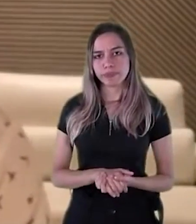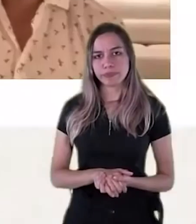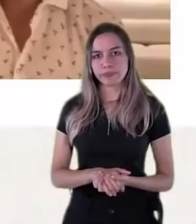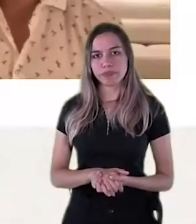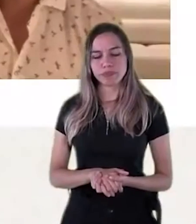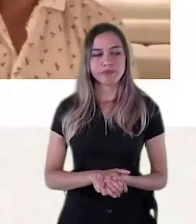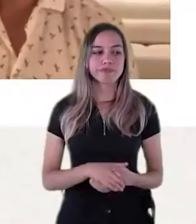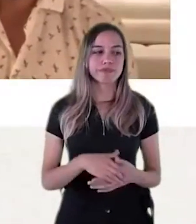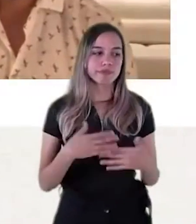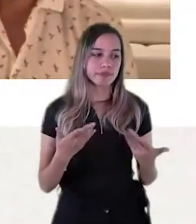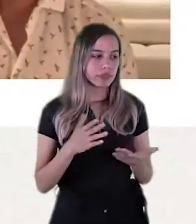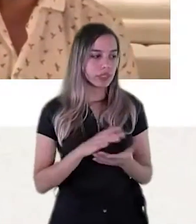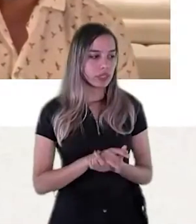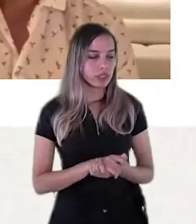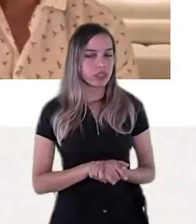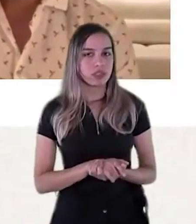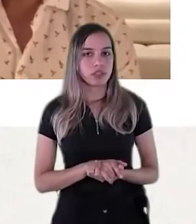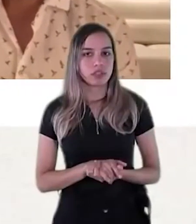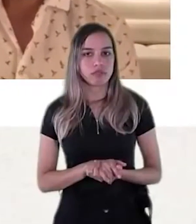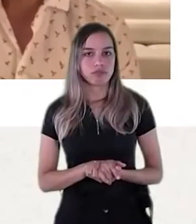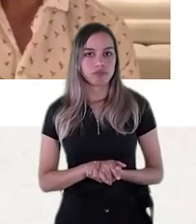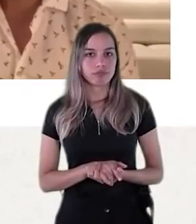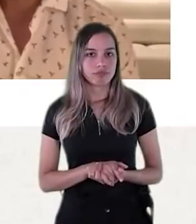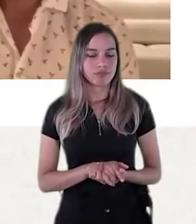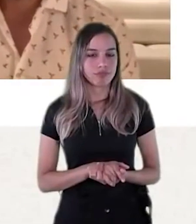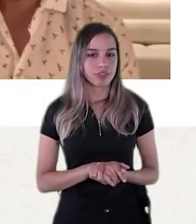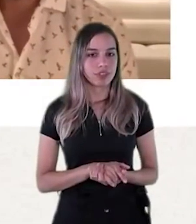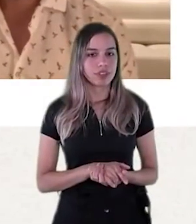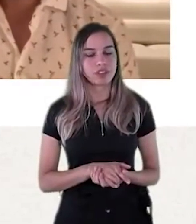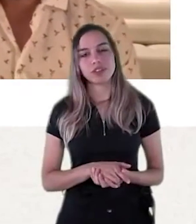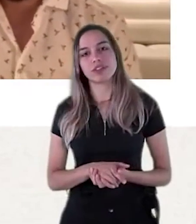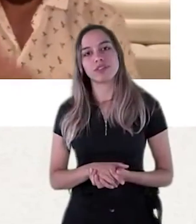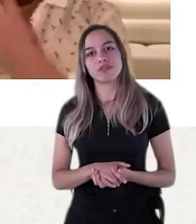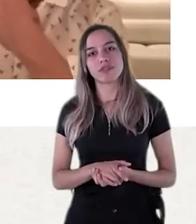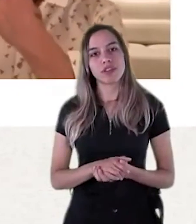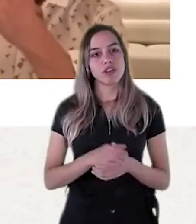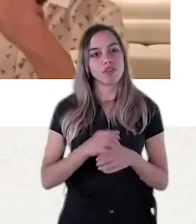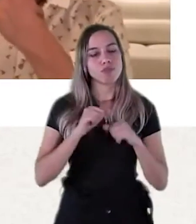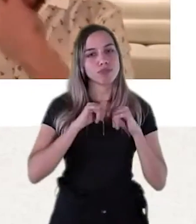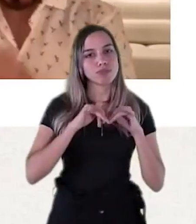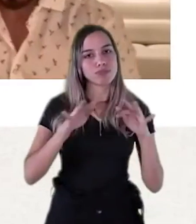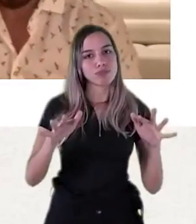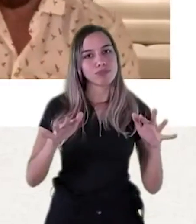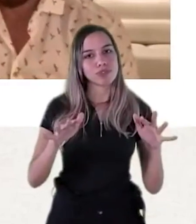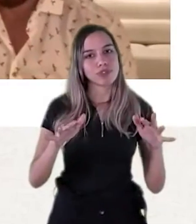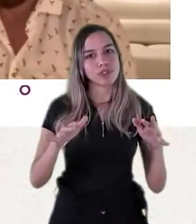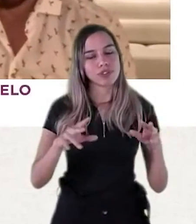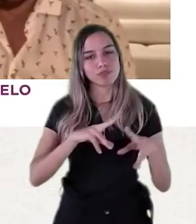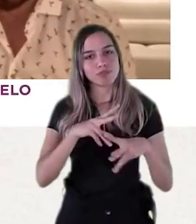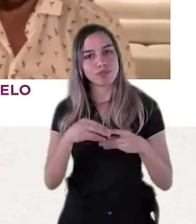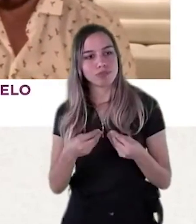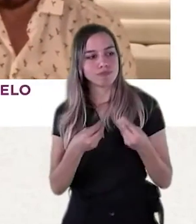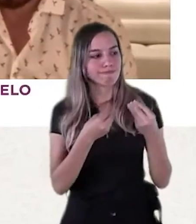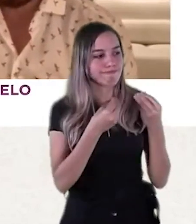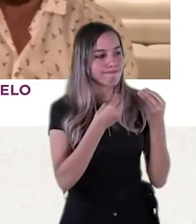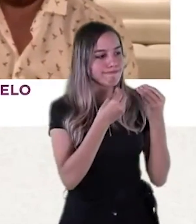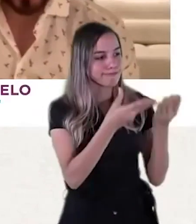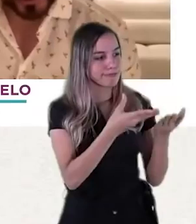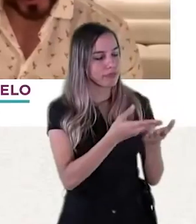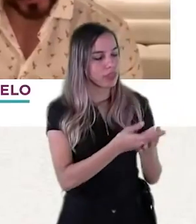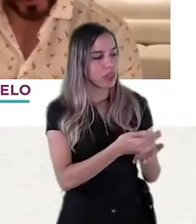Fica então a nossa homenagem e o nosso respeito também à sua dor pela perda de sua